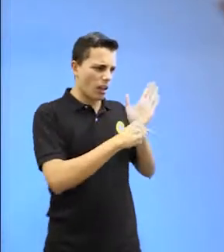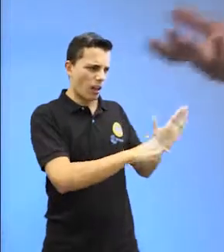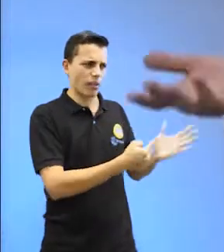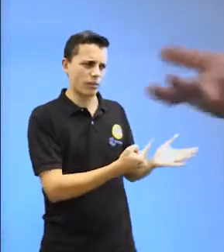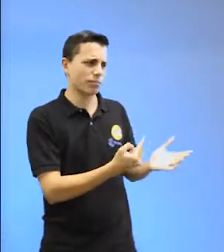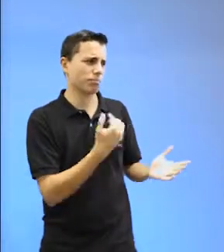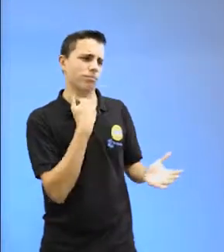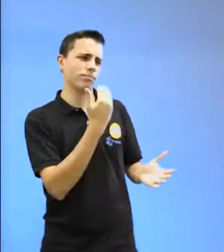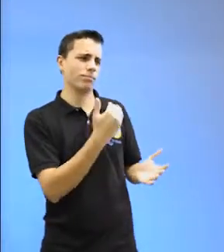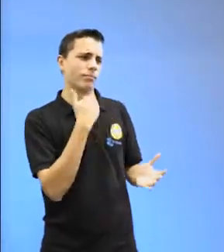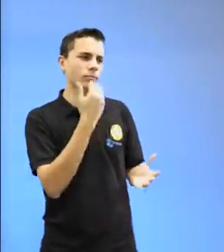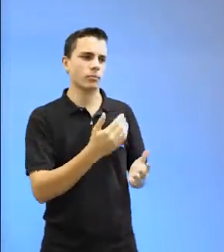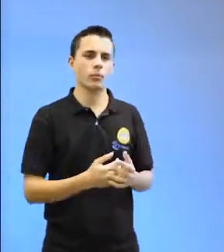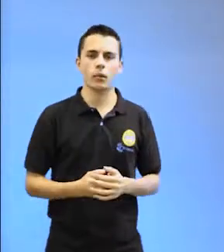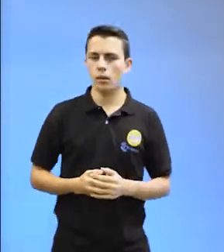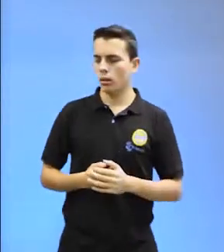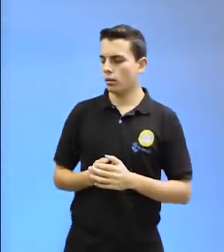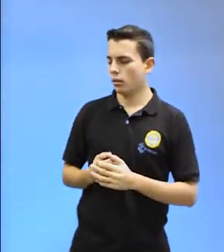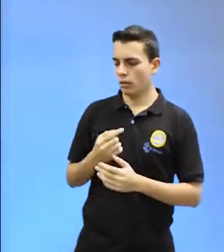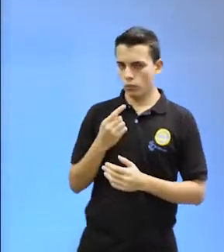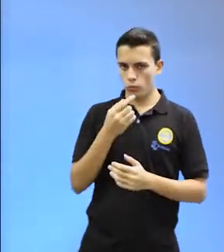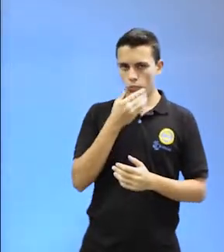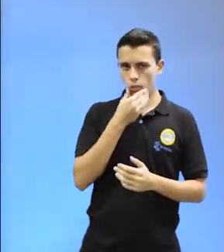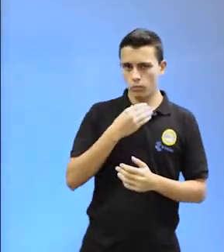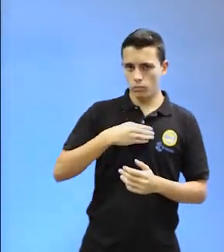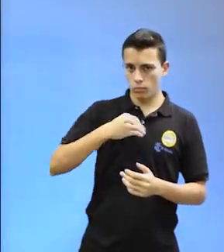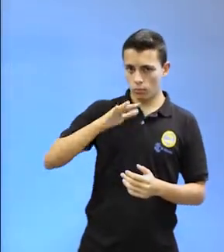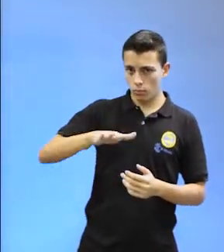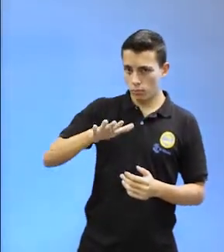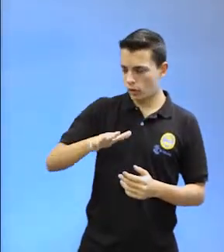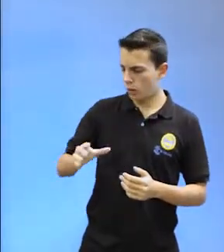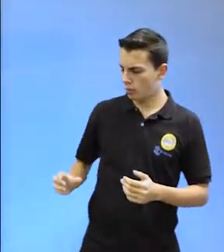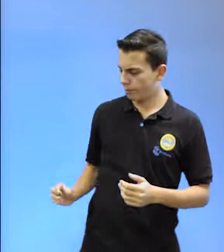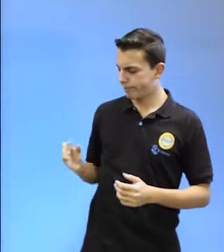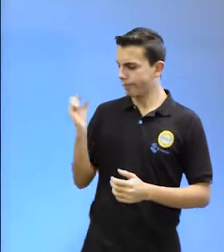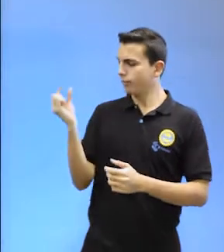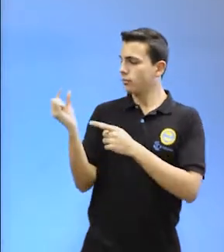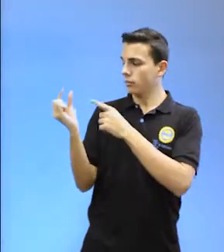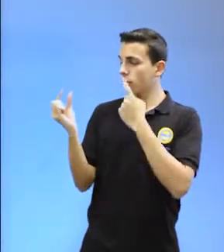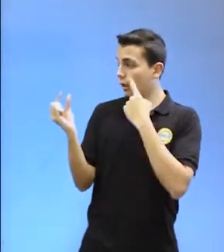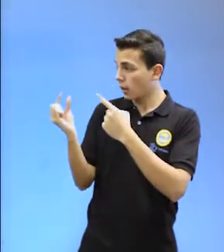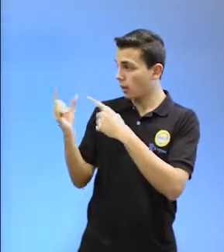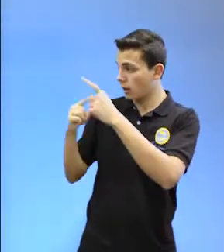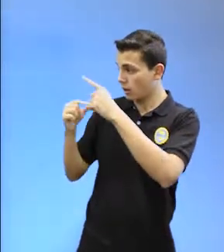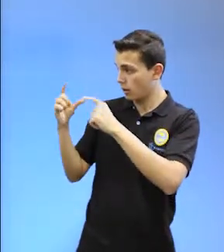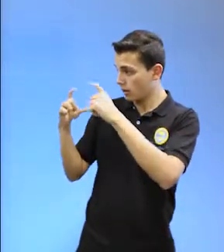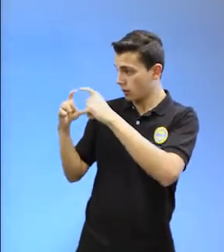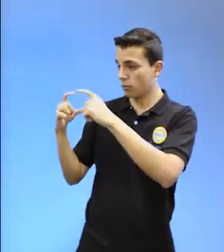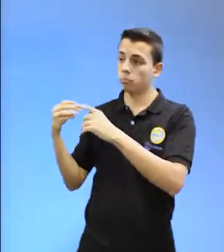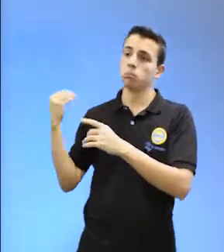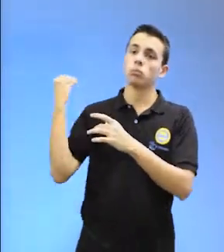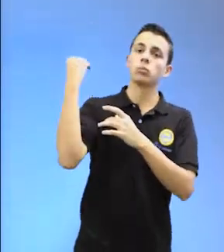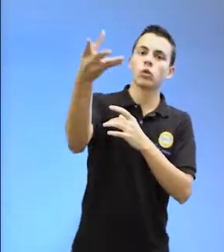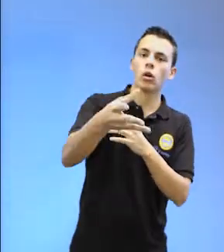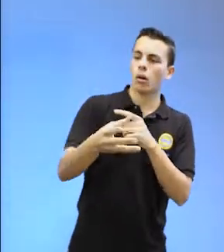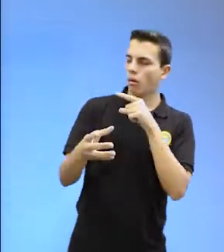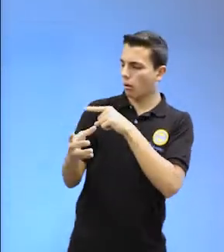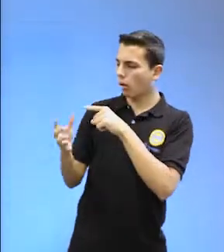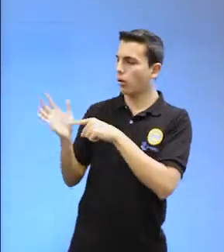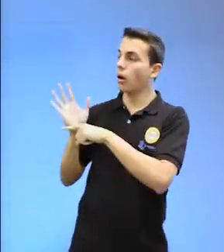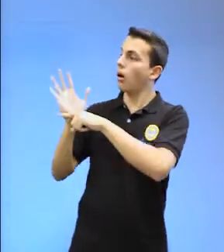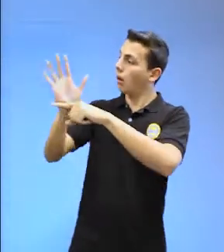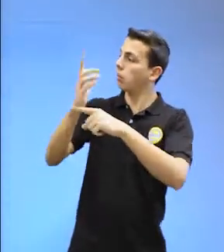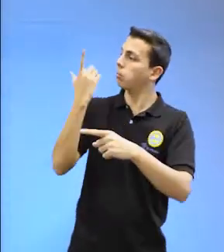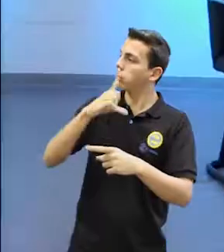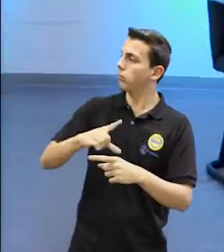Aí o menino pegou uma estrela e mostrou, tá vendo essa estrela aqui? E jogou. Aí ele falou, para essa eu fiz a diferença. Ah, que